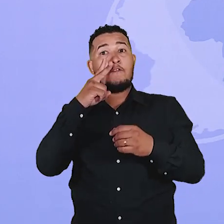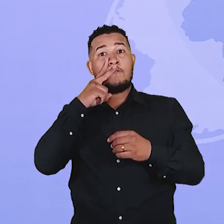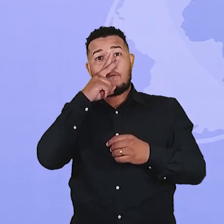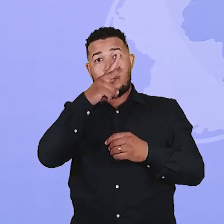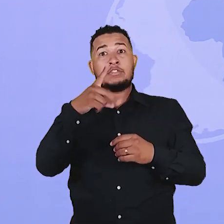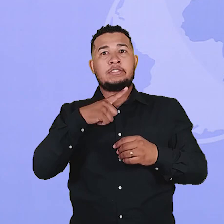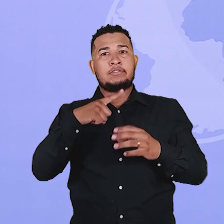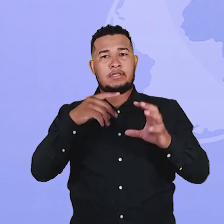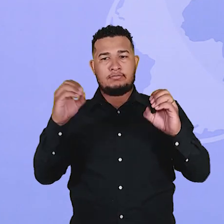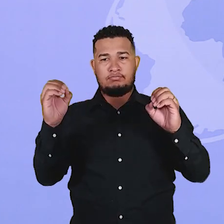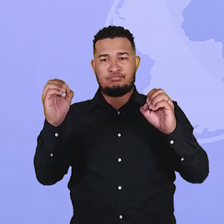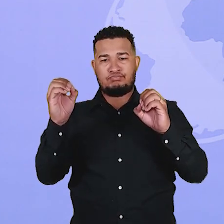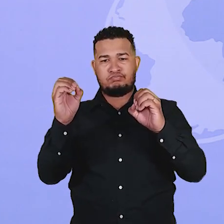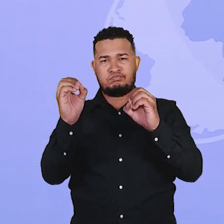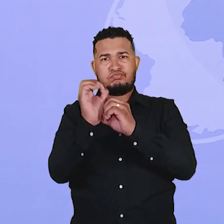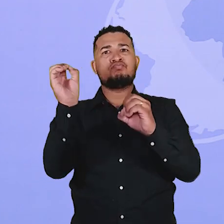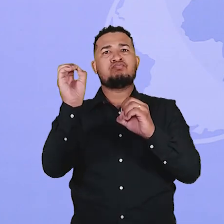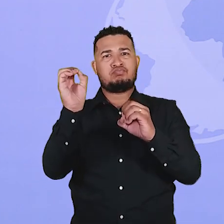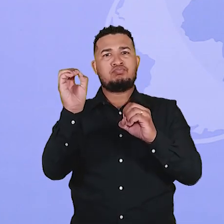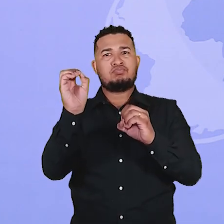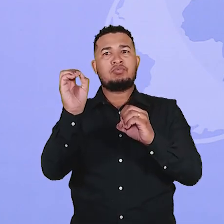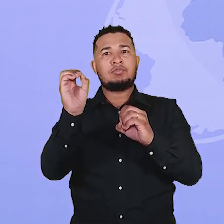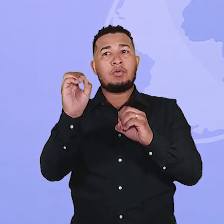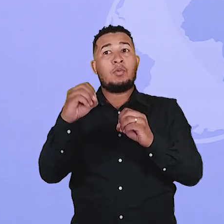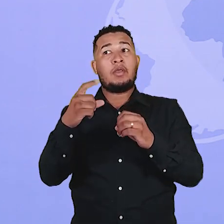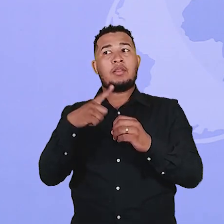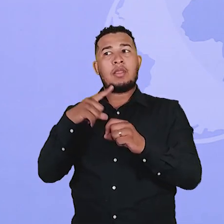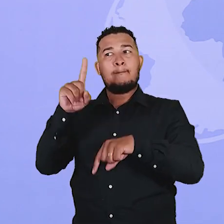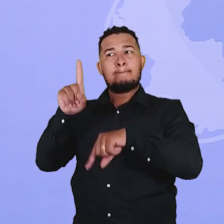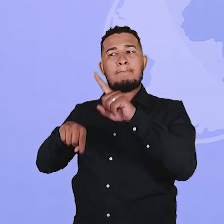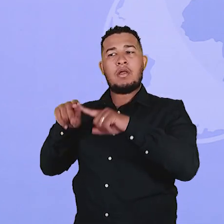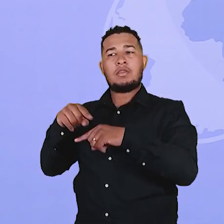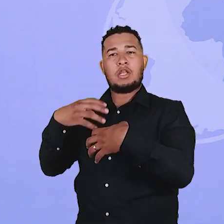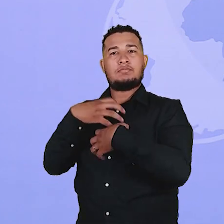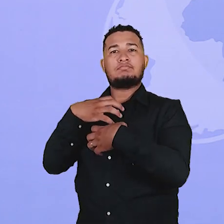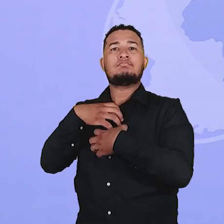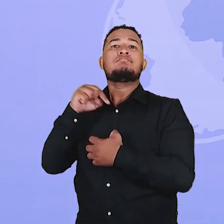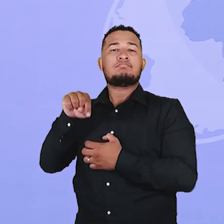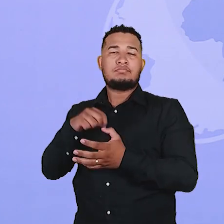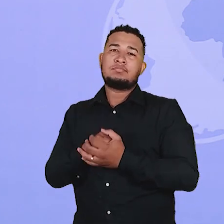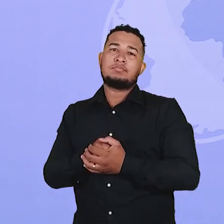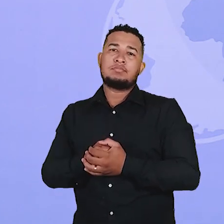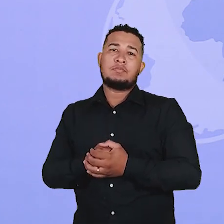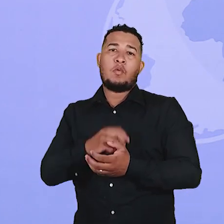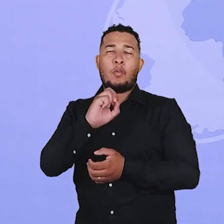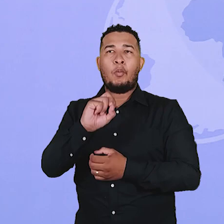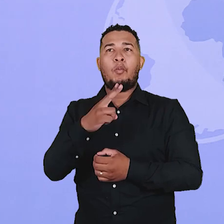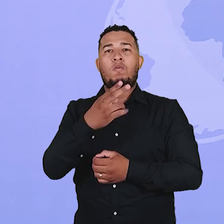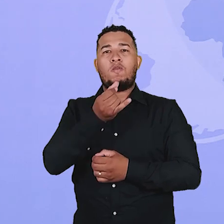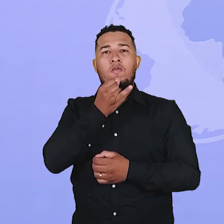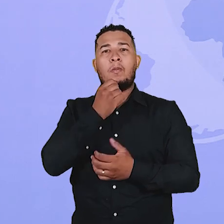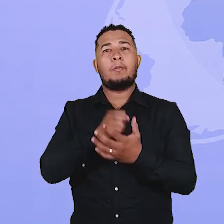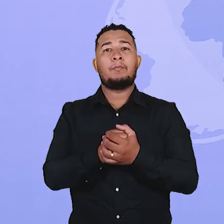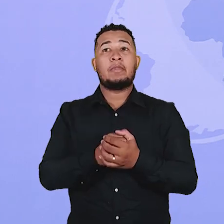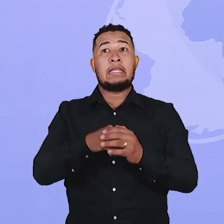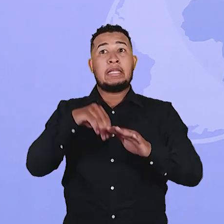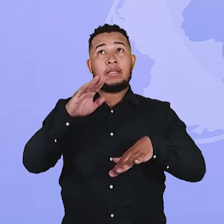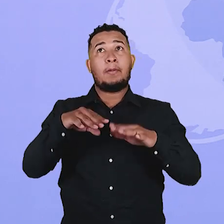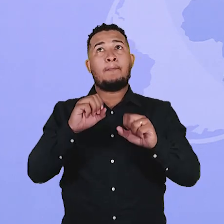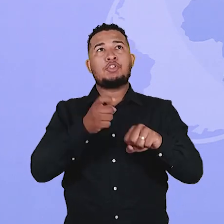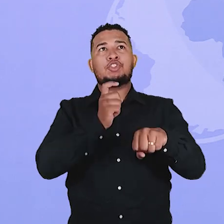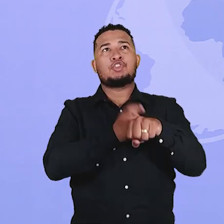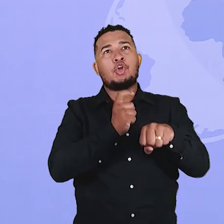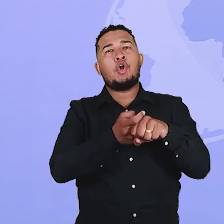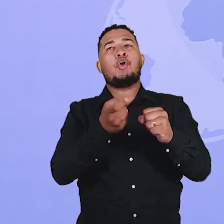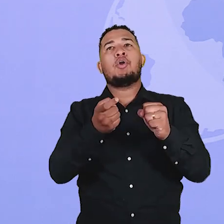de força que tem entre as duas, a minha matéria vai se comportar de uma maneira ou de outra. Vai ser, dependendo, pode